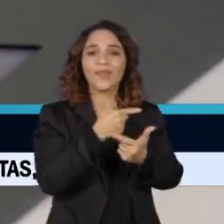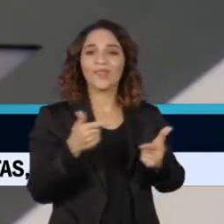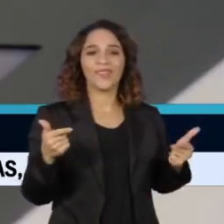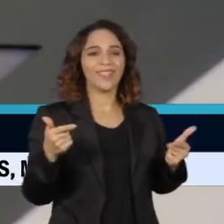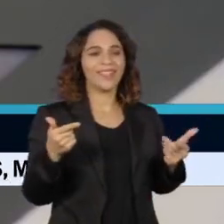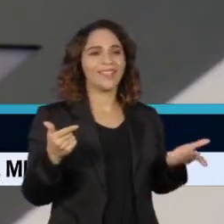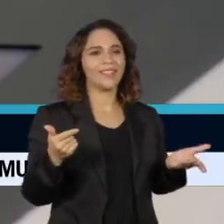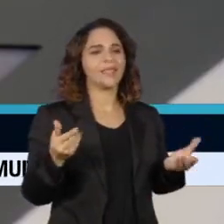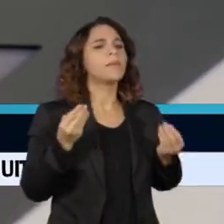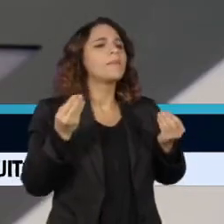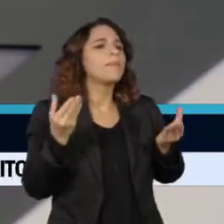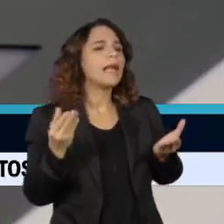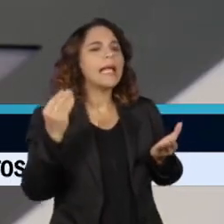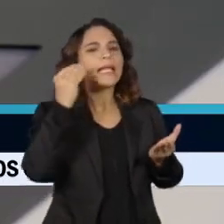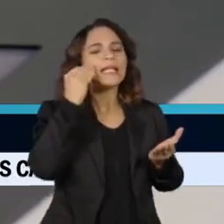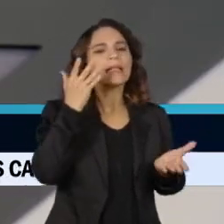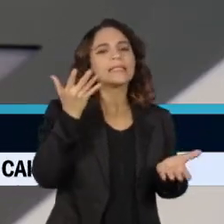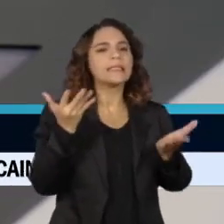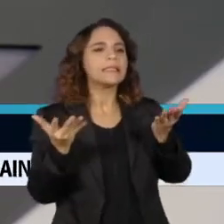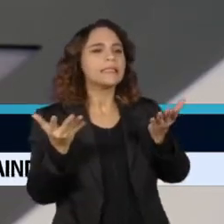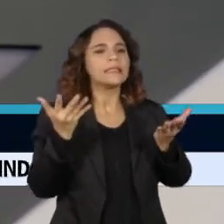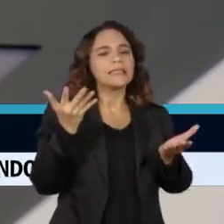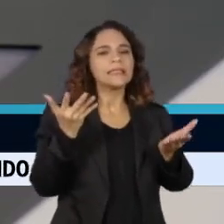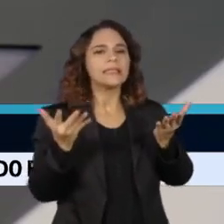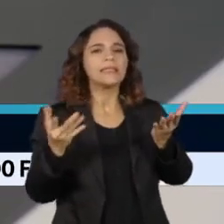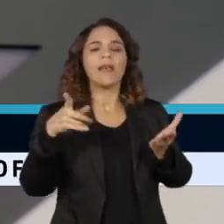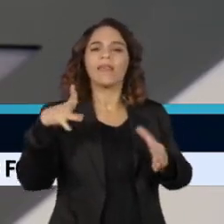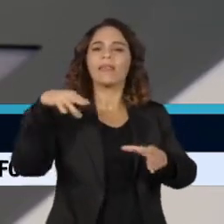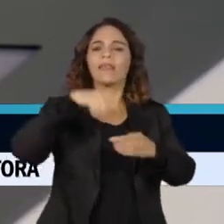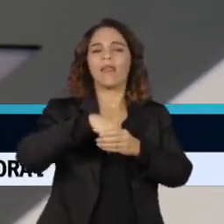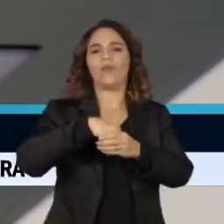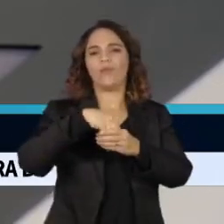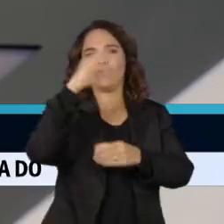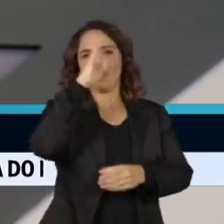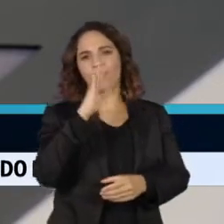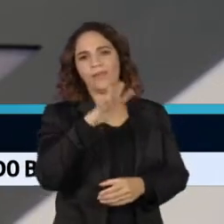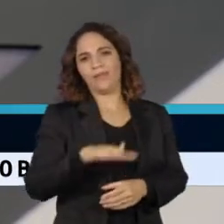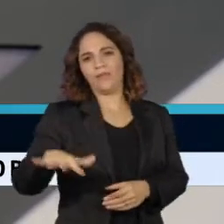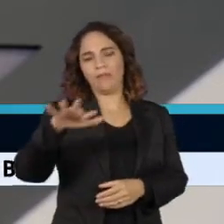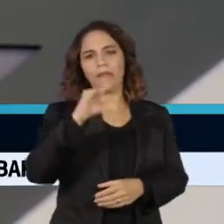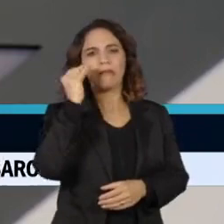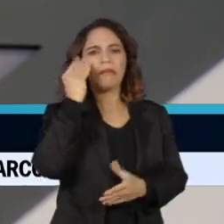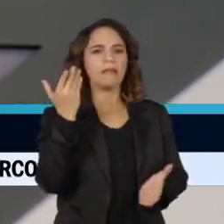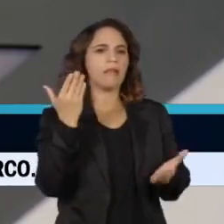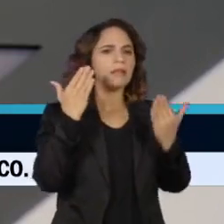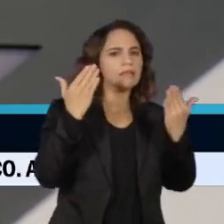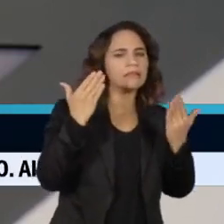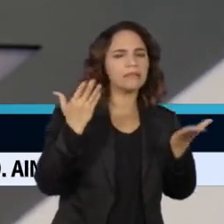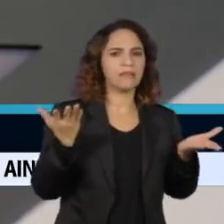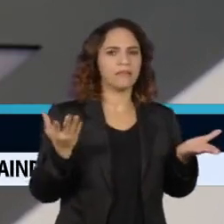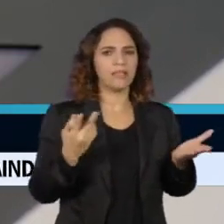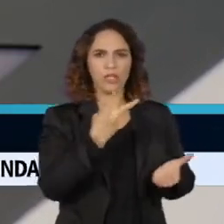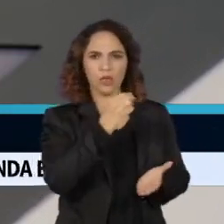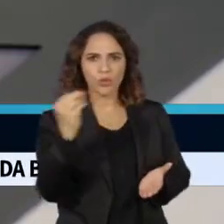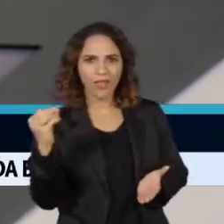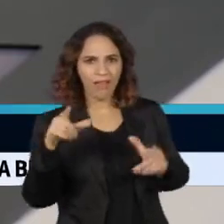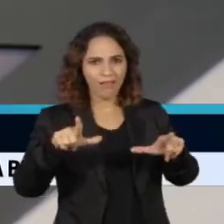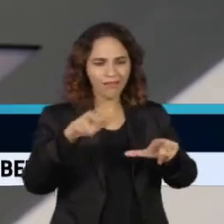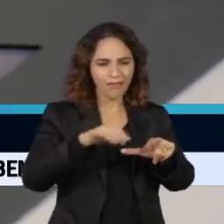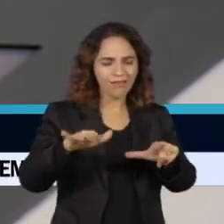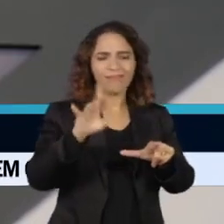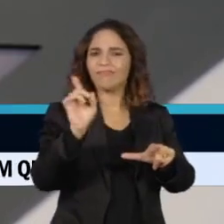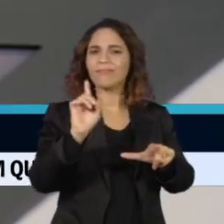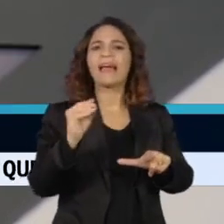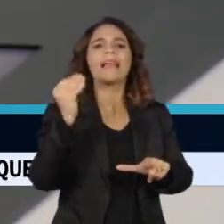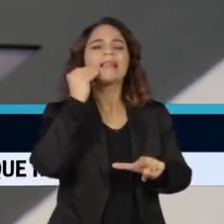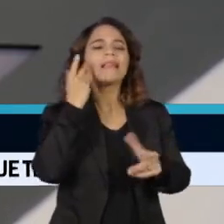questionamento desse é para criar uma instabilidade institucional, não é para questionar 10, 20, 30, 100, 200 urnas. É